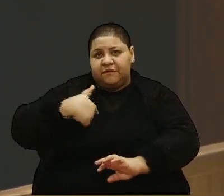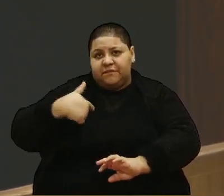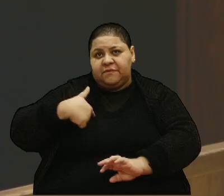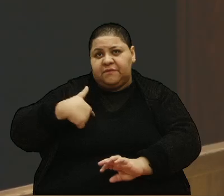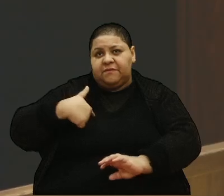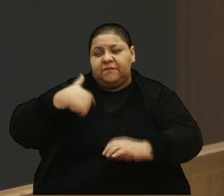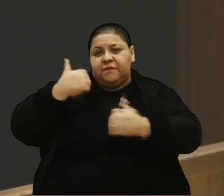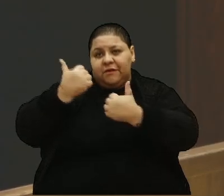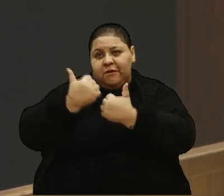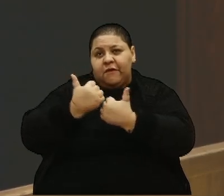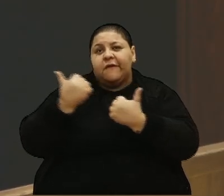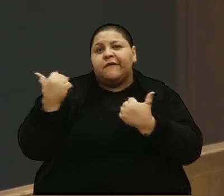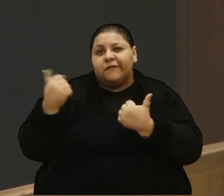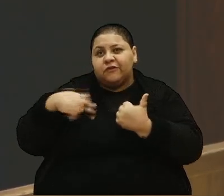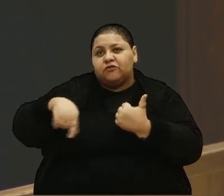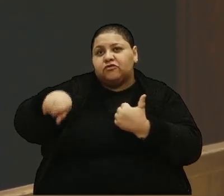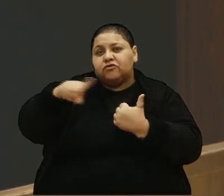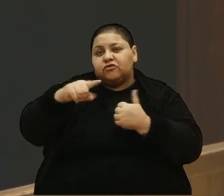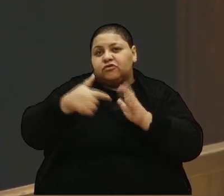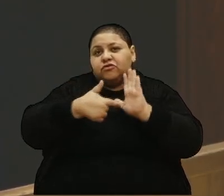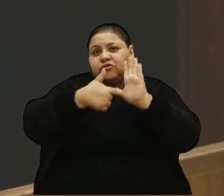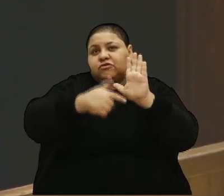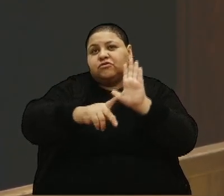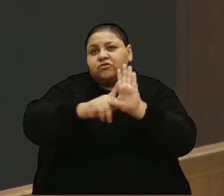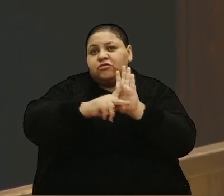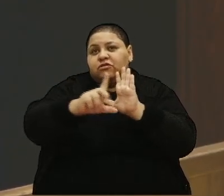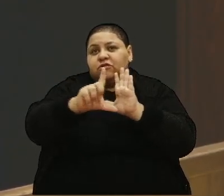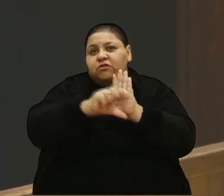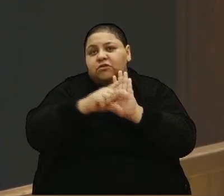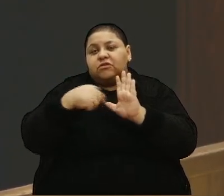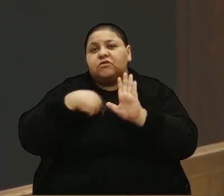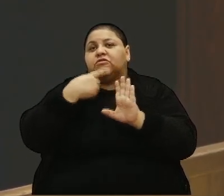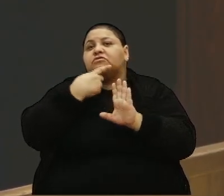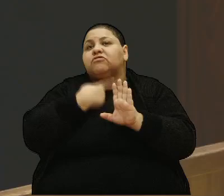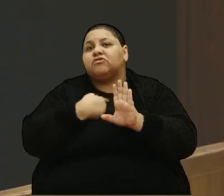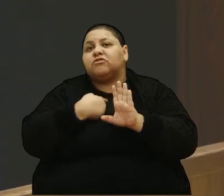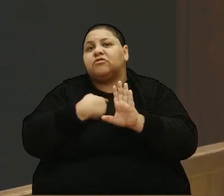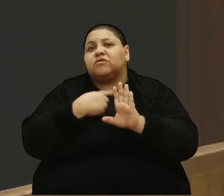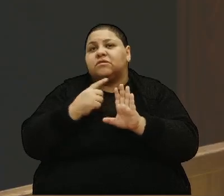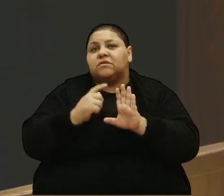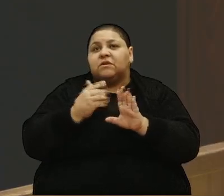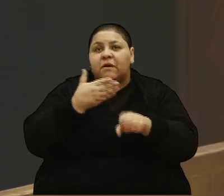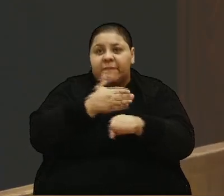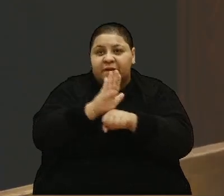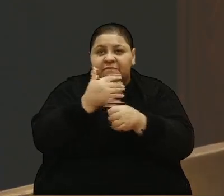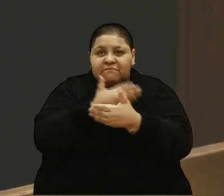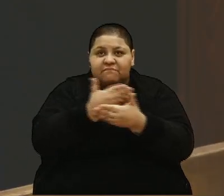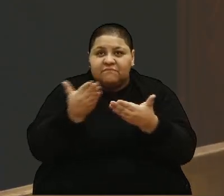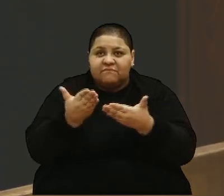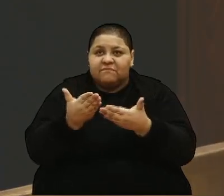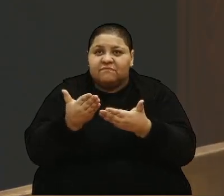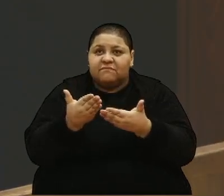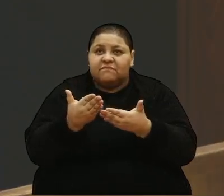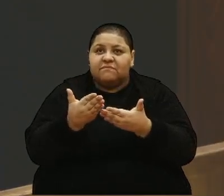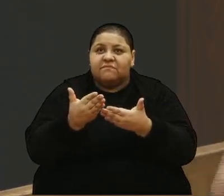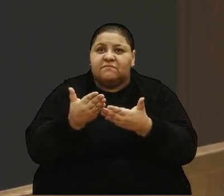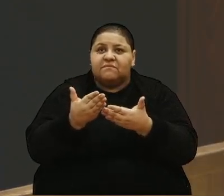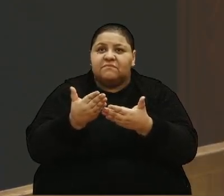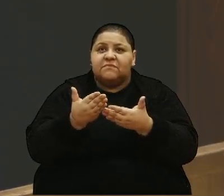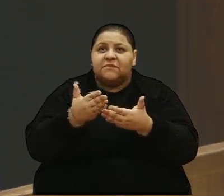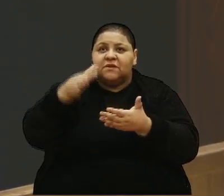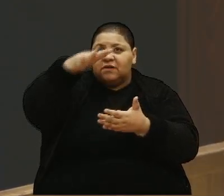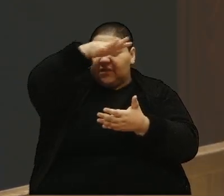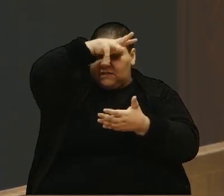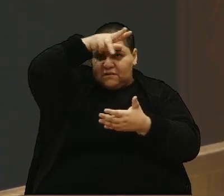meu gabinete, nós vamos apresentar um projeto de lei, e eu gostaria de contar com a participação de todos, que é a respeito para que o